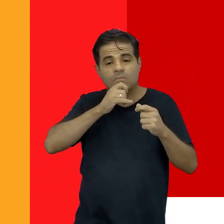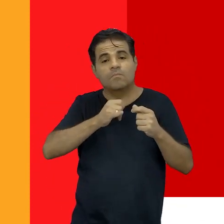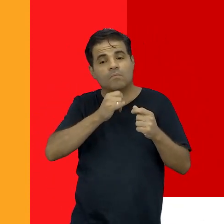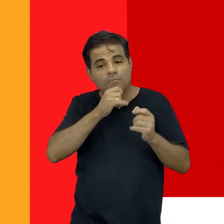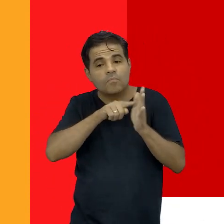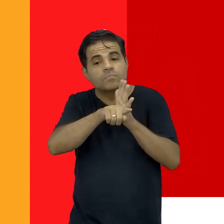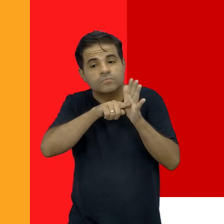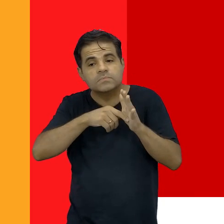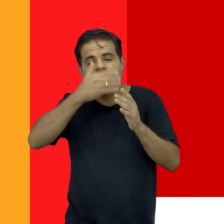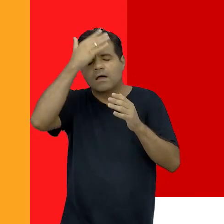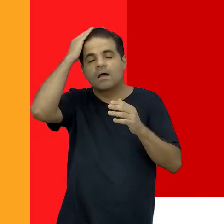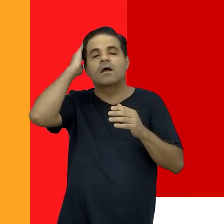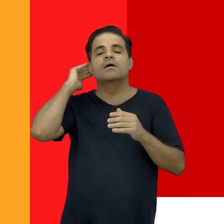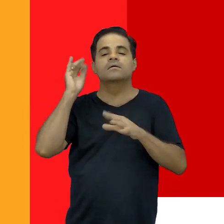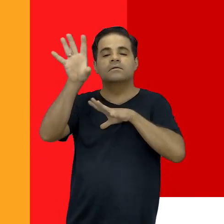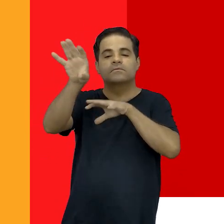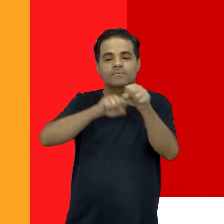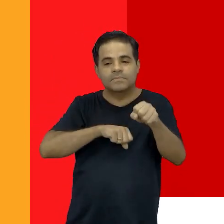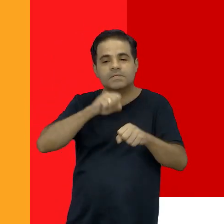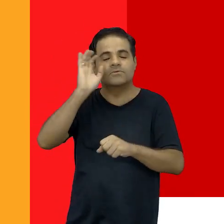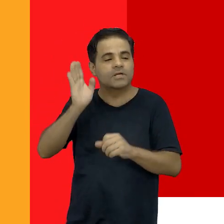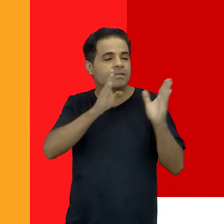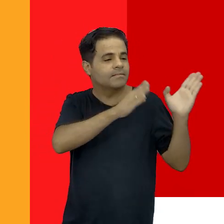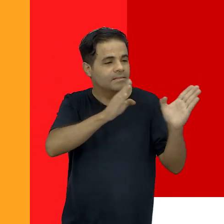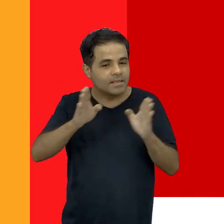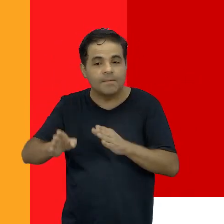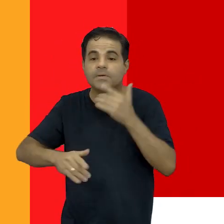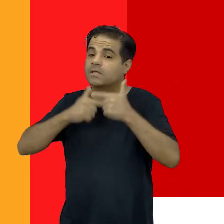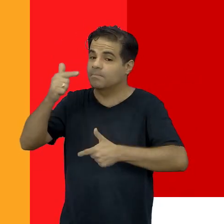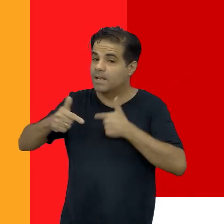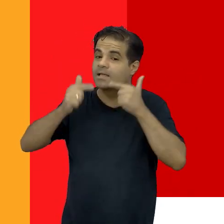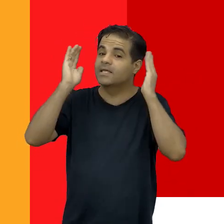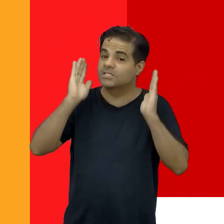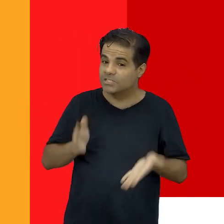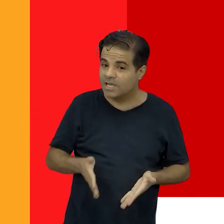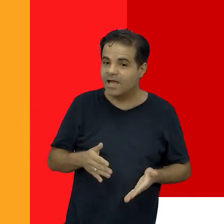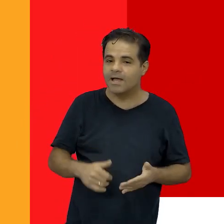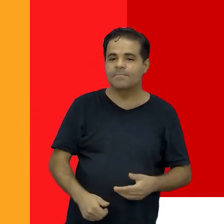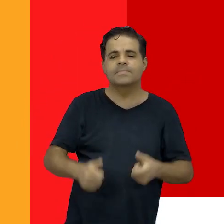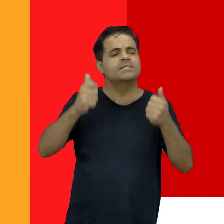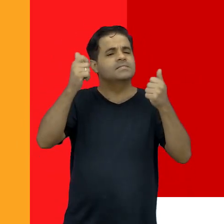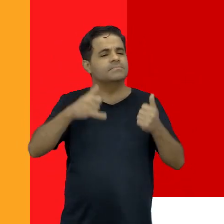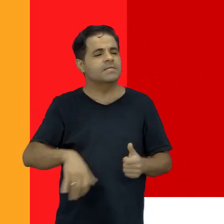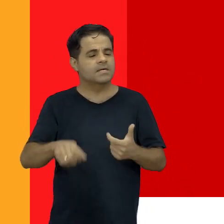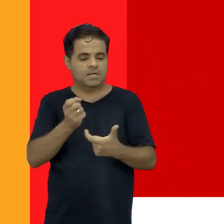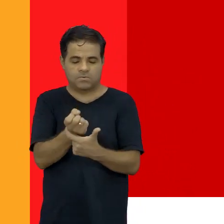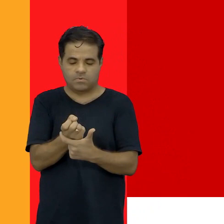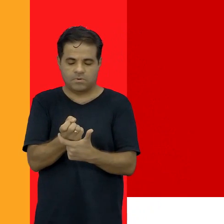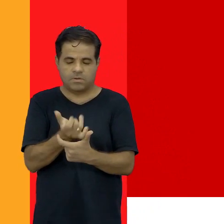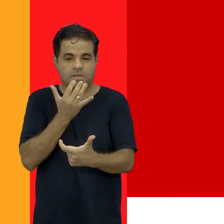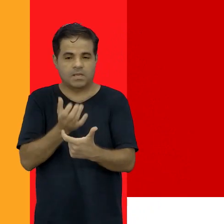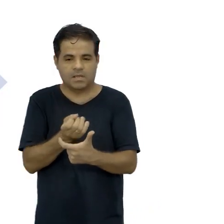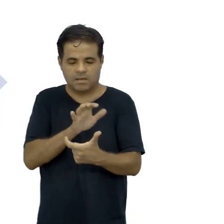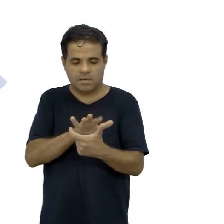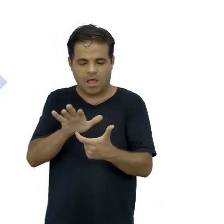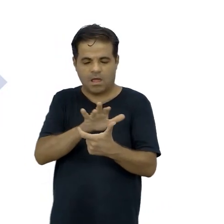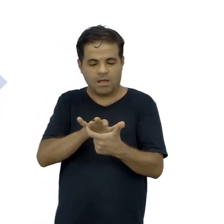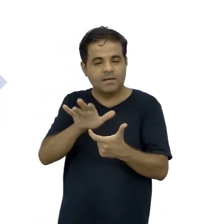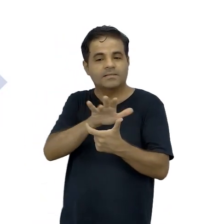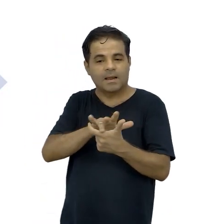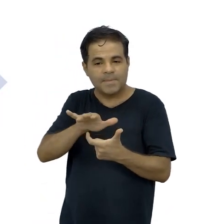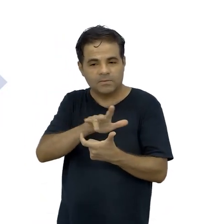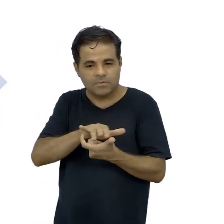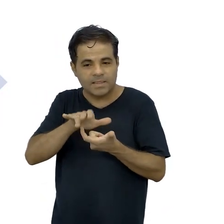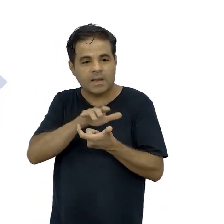material da formação de etapa que já foi trabalhado. Mas falando um pouquinho de letramento e de leitura, também